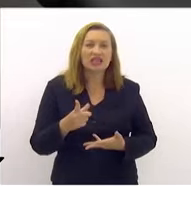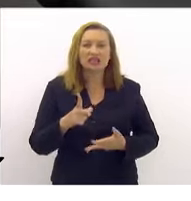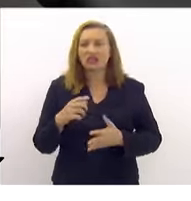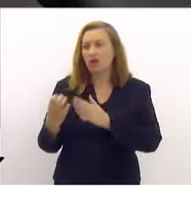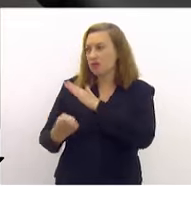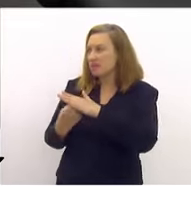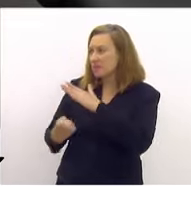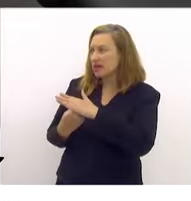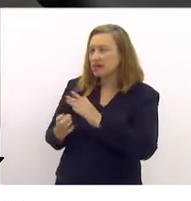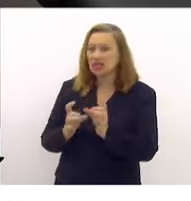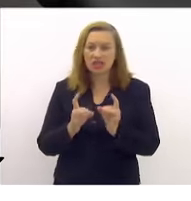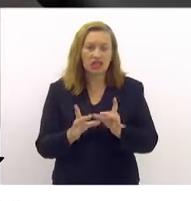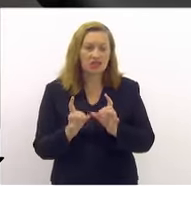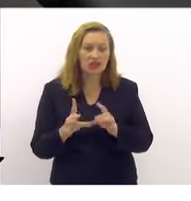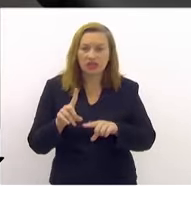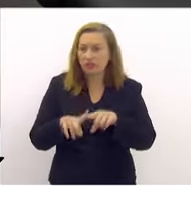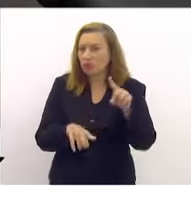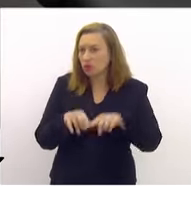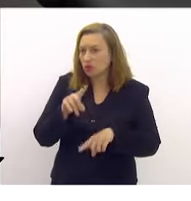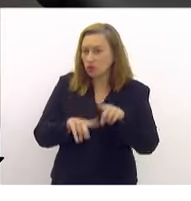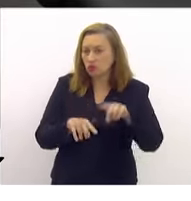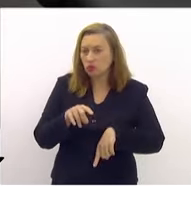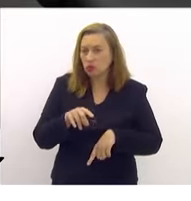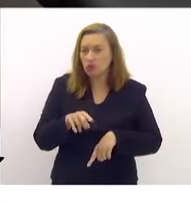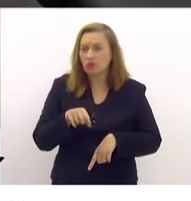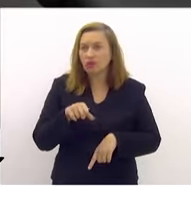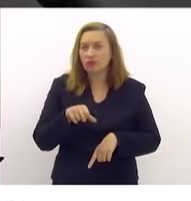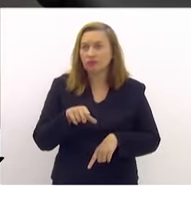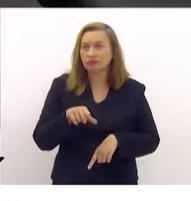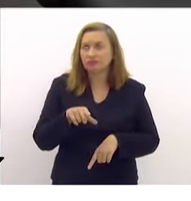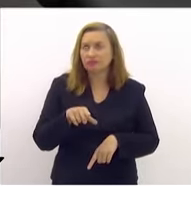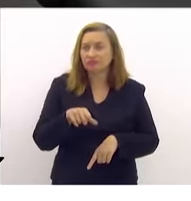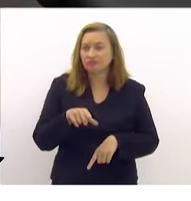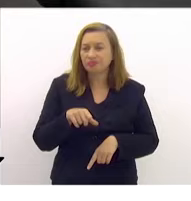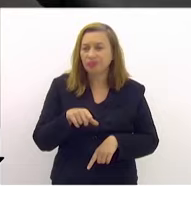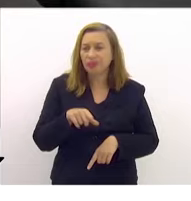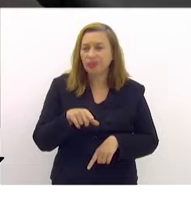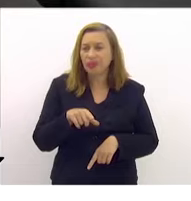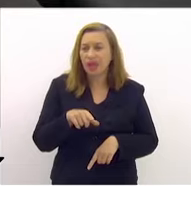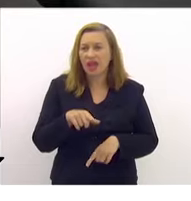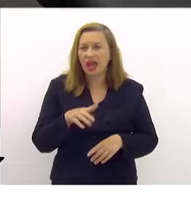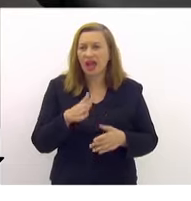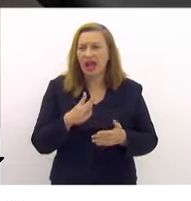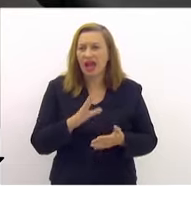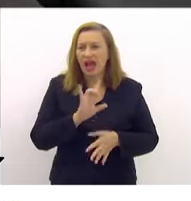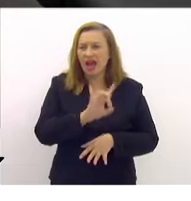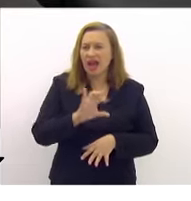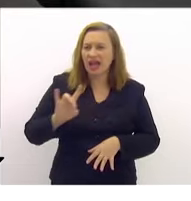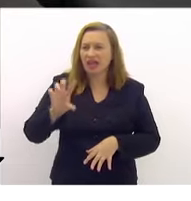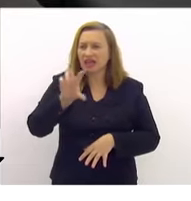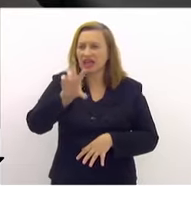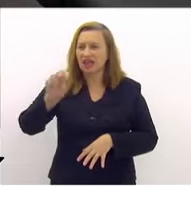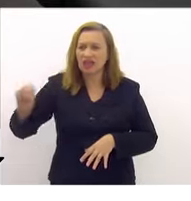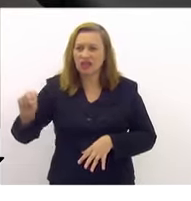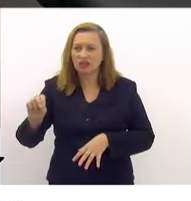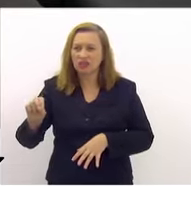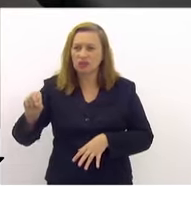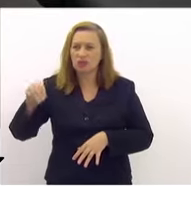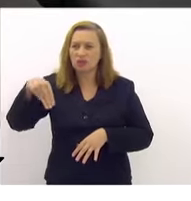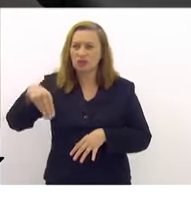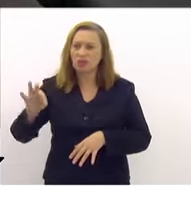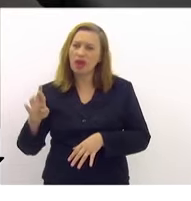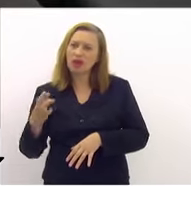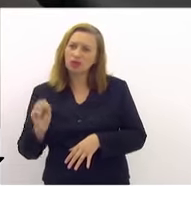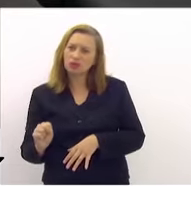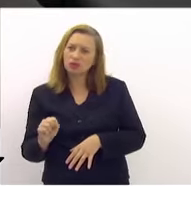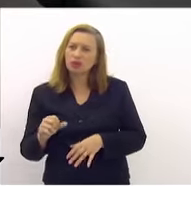empresa que vende produtos, você tem que, a cada 500 metros, ter um ponto de entrega de sede. Isso é a lei da